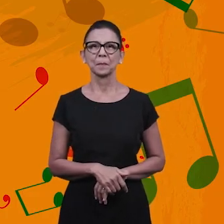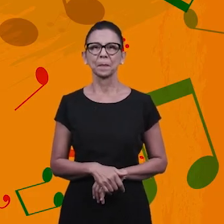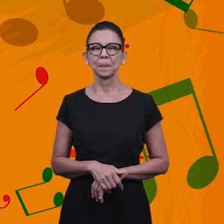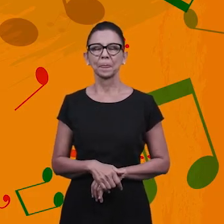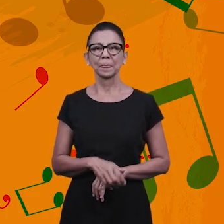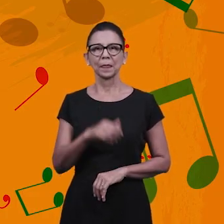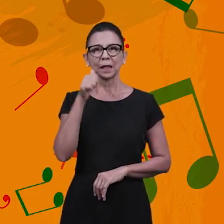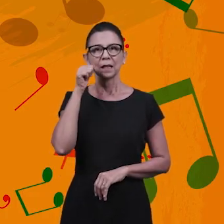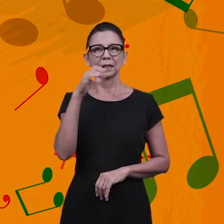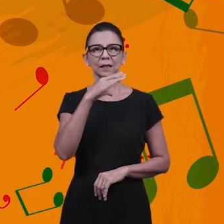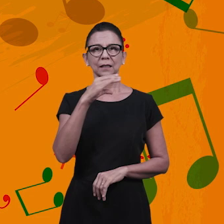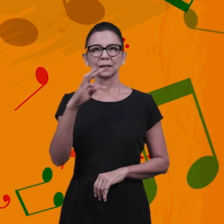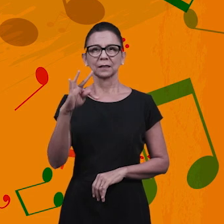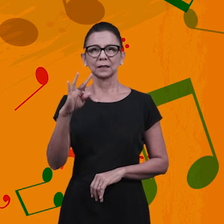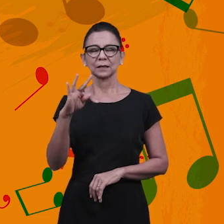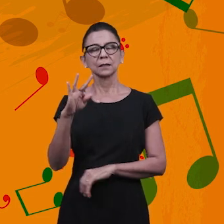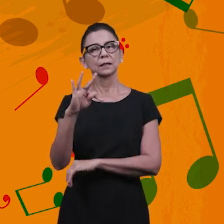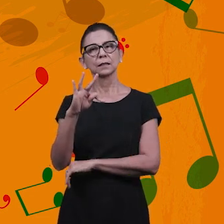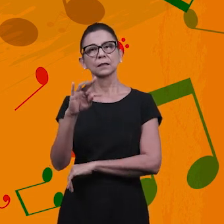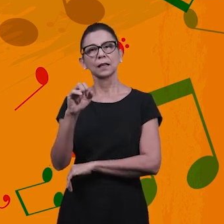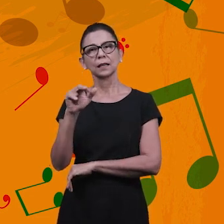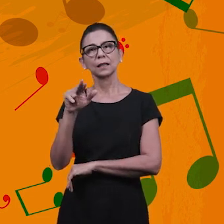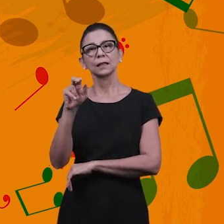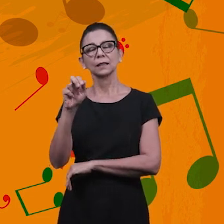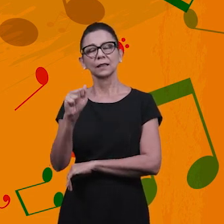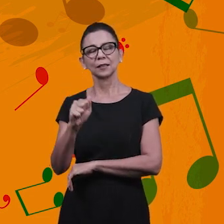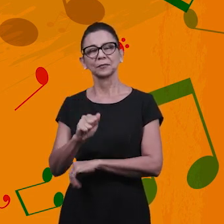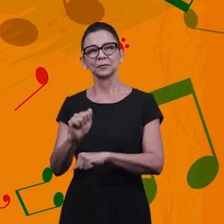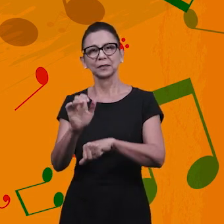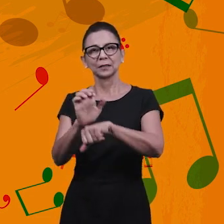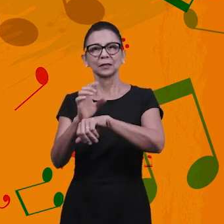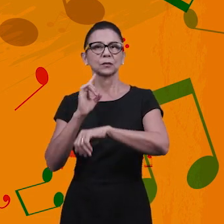Voici l'adolescente Tainá de Birité, Minas Gerais.